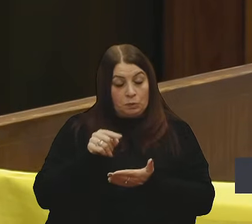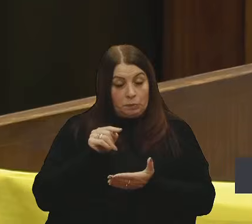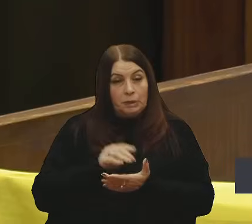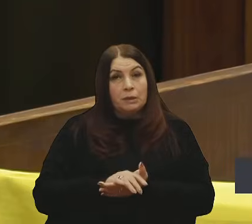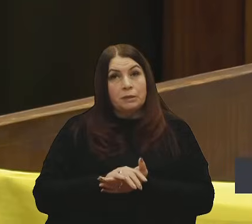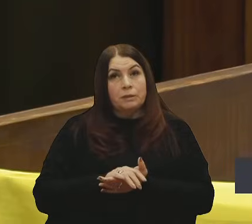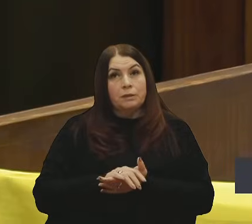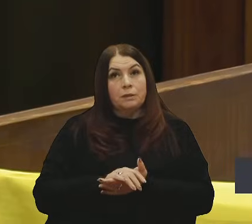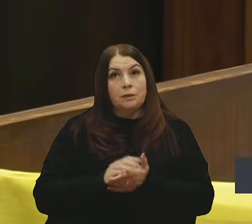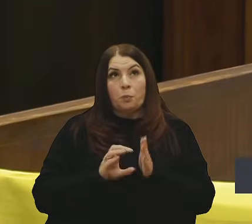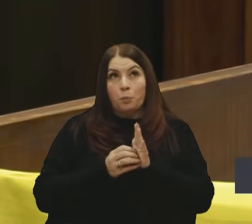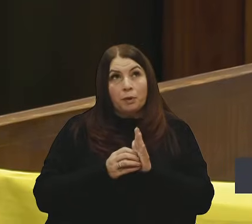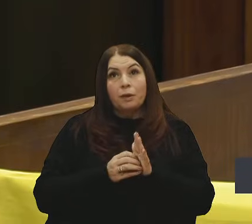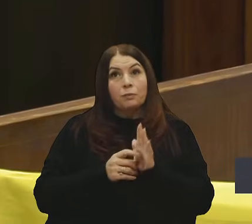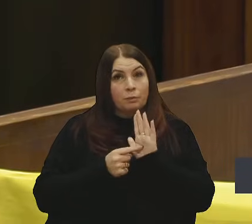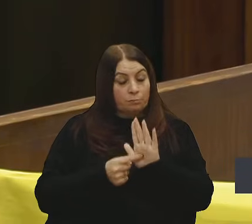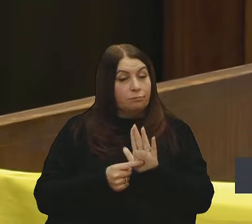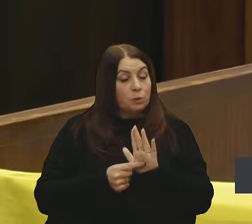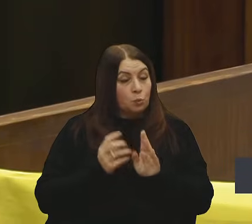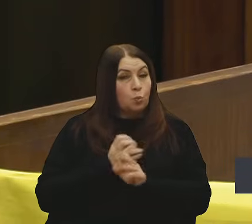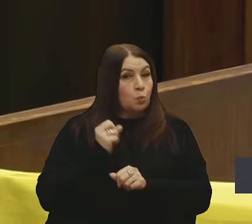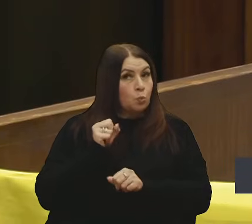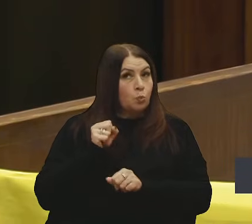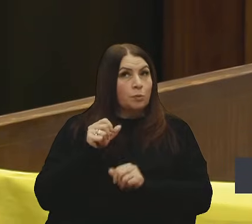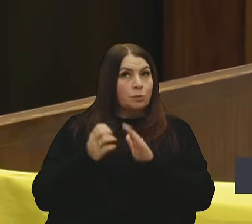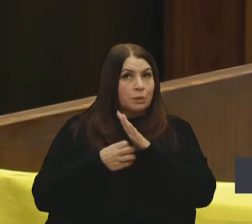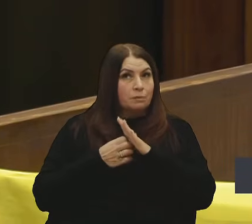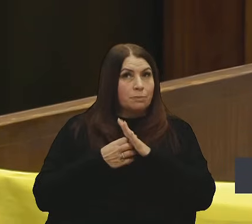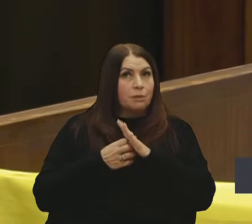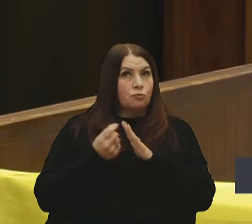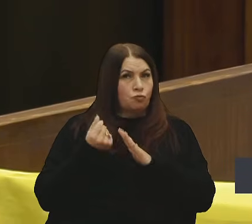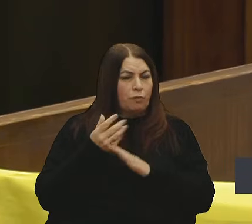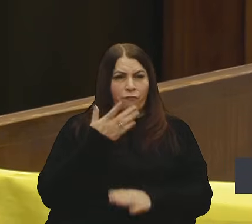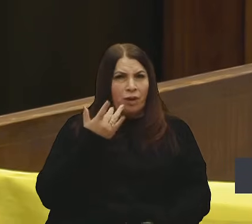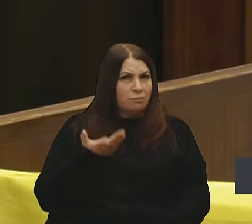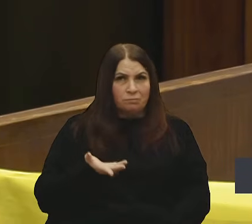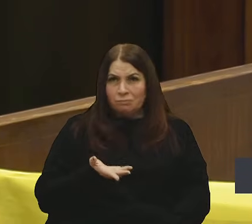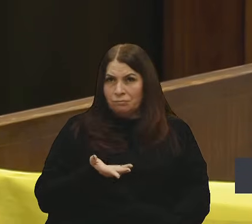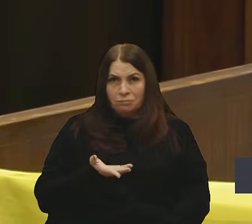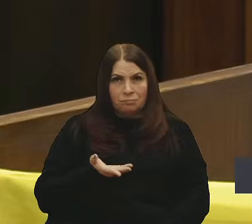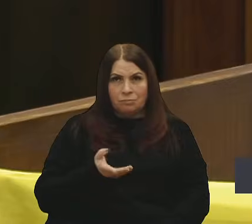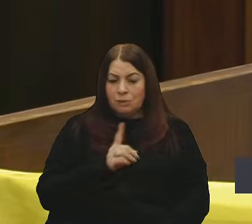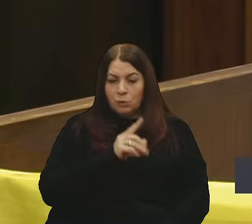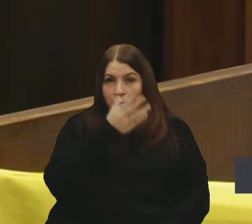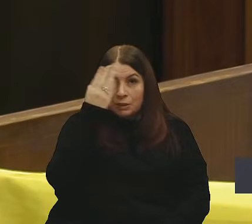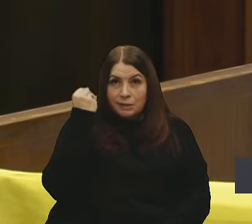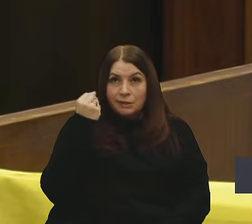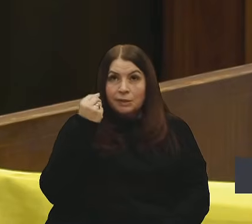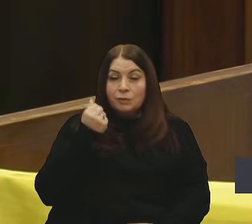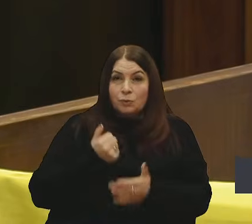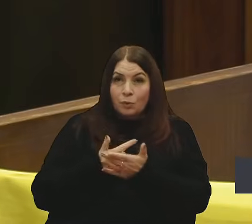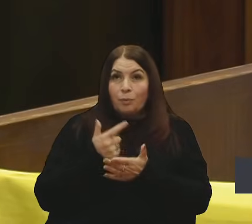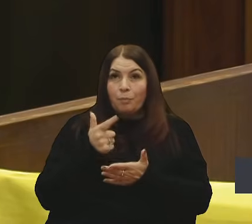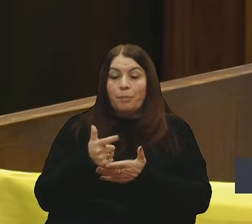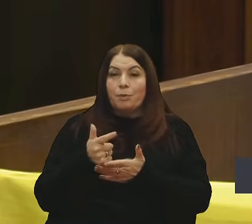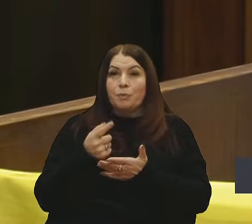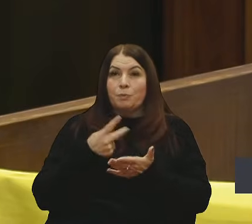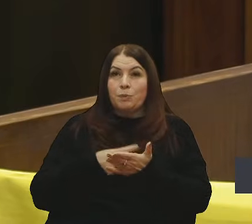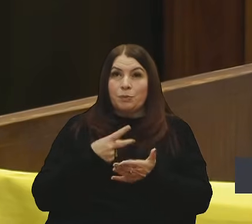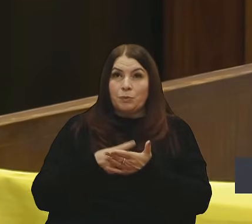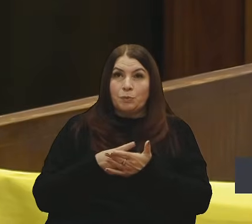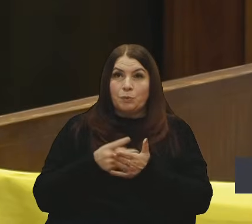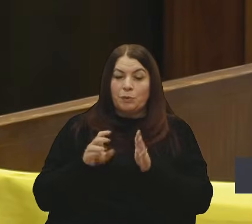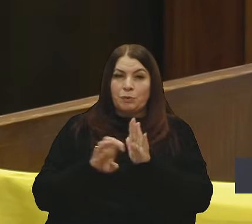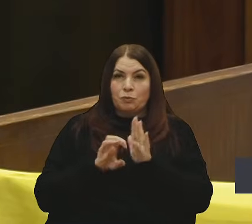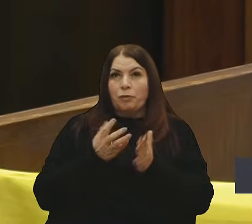um dado que a gente tem que levar, que o lucro dessas empresas é dinheiro fácil, sem contar que a compra dos produtos no